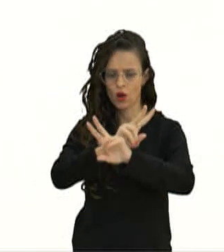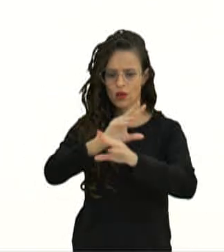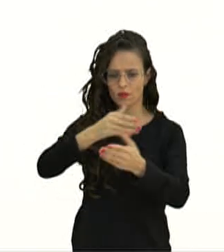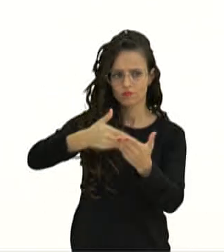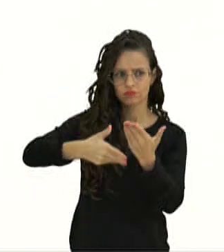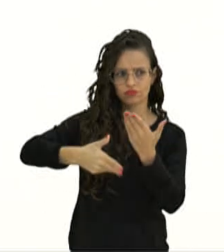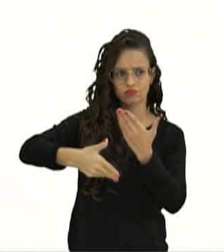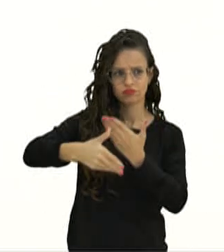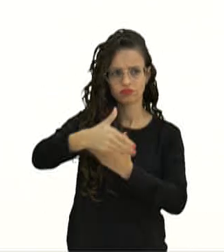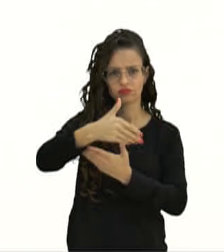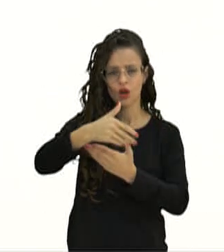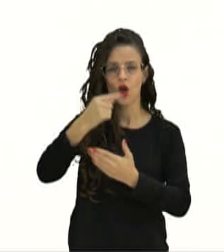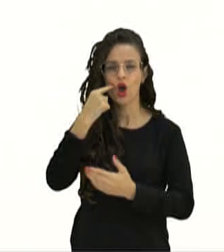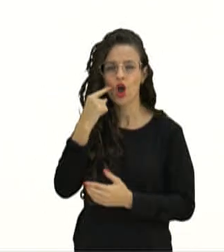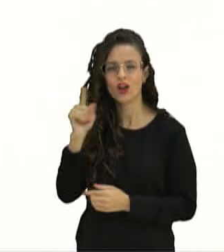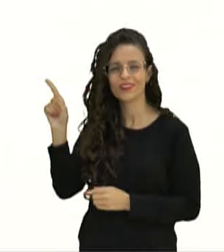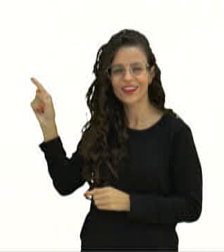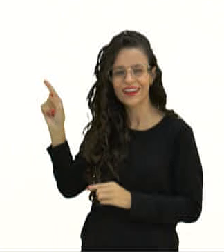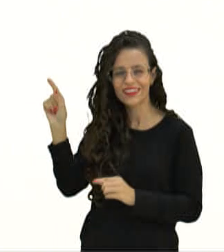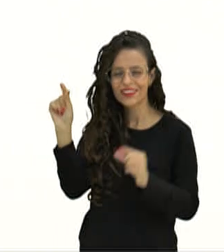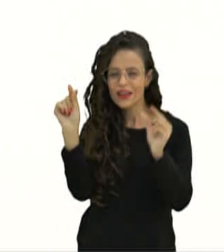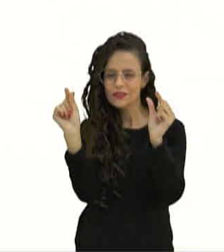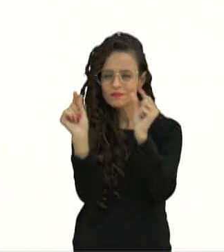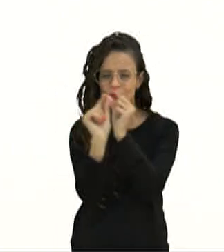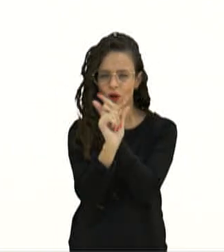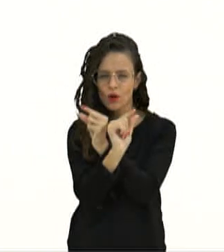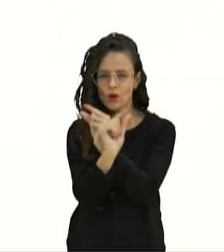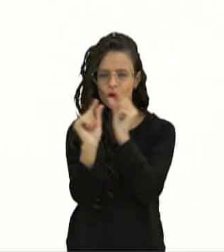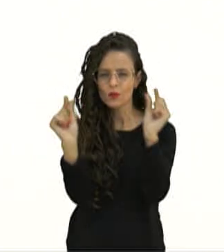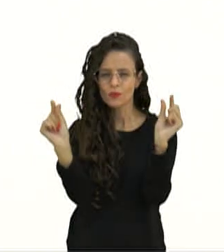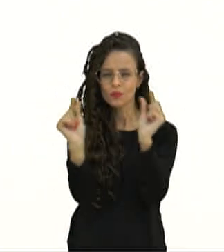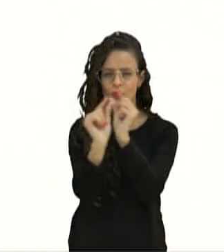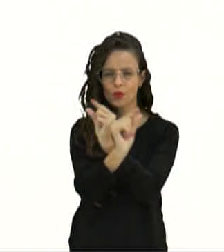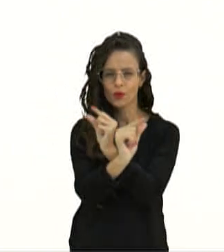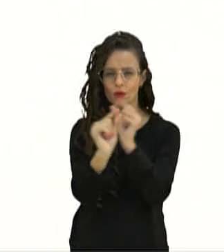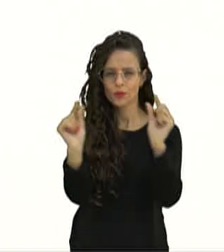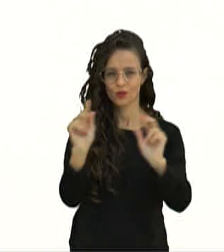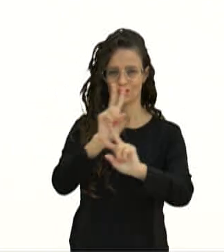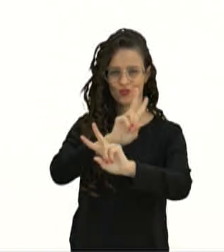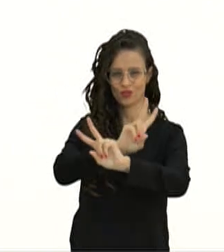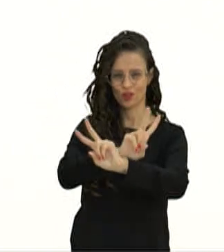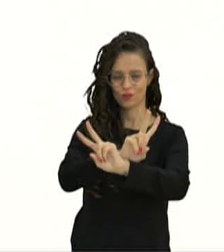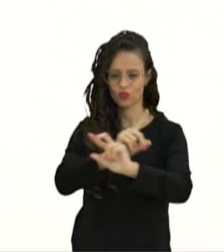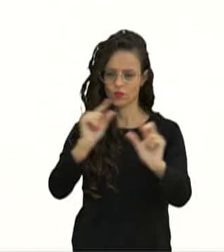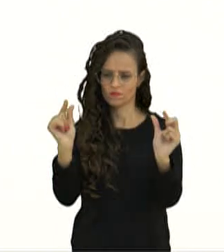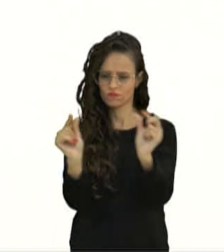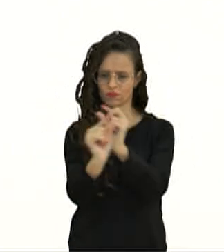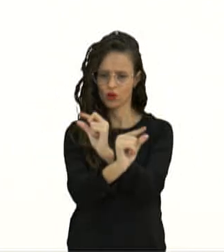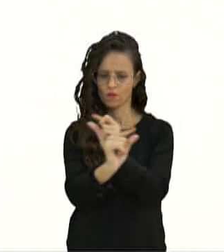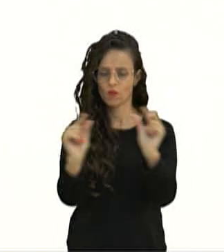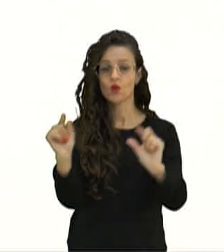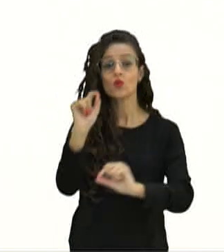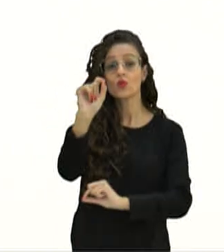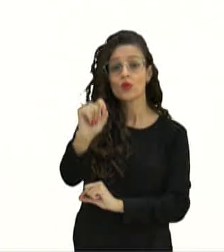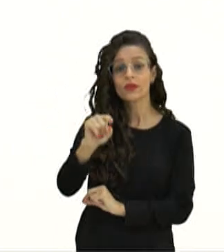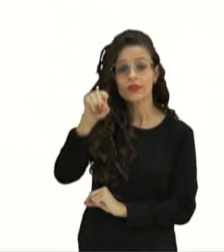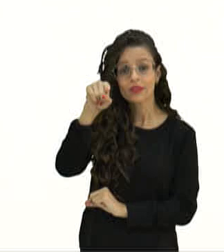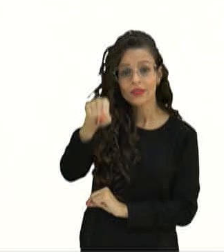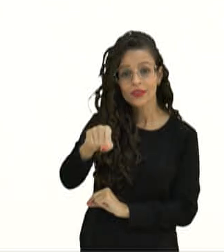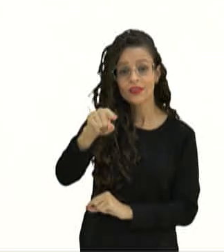trocar pedaços, como vocês estão vendo na imagem lá no final. Ao trocar pedaços, nós temos aquilo que nós vamos chamar